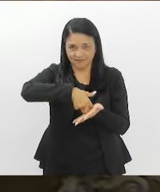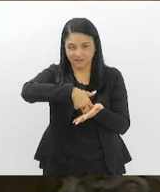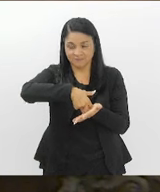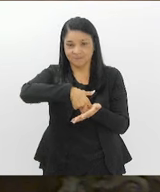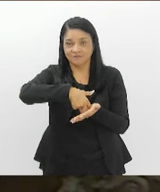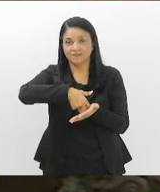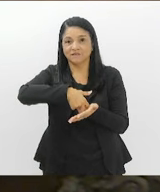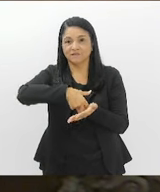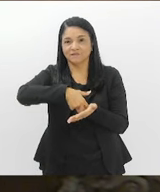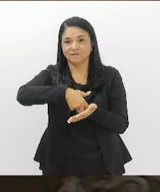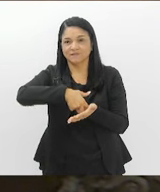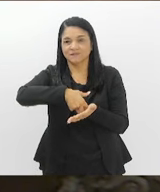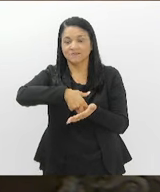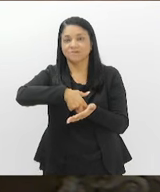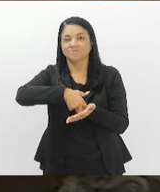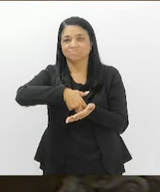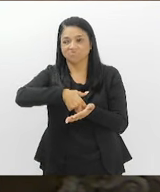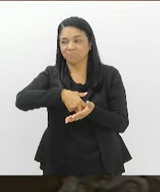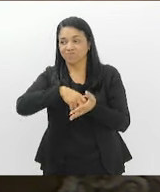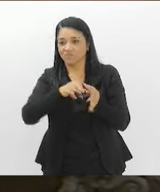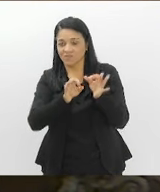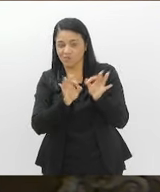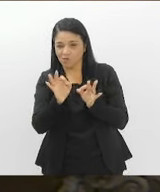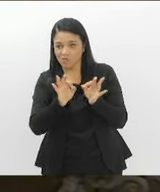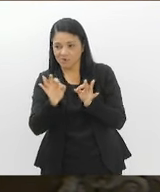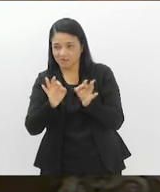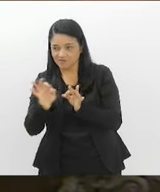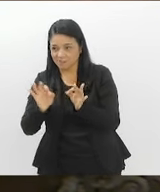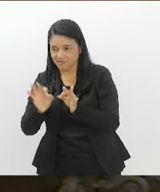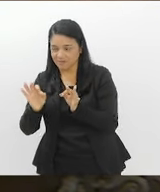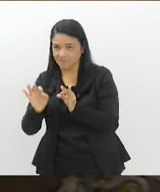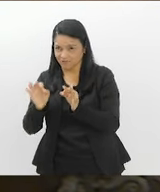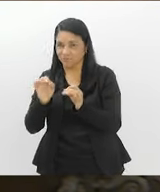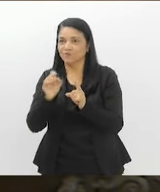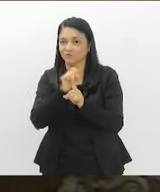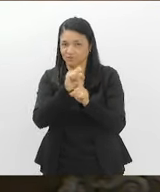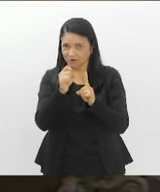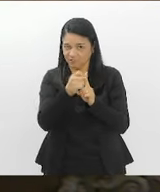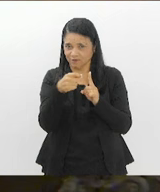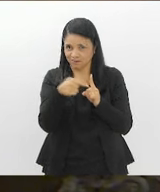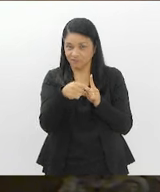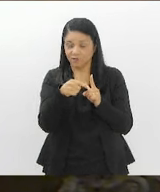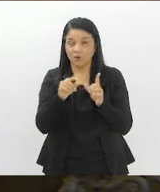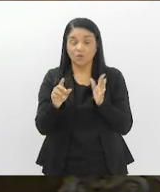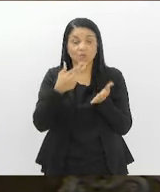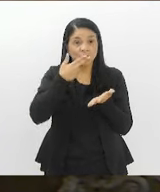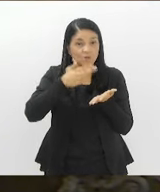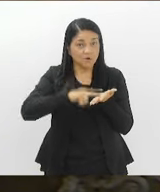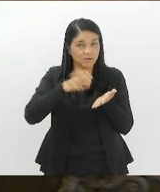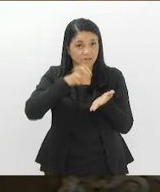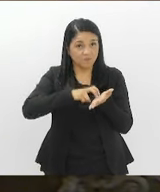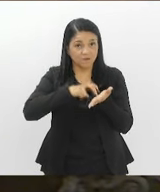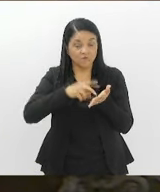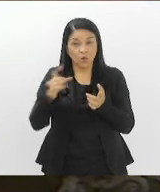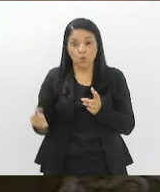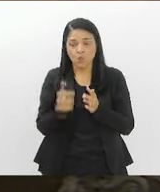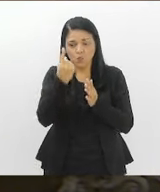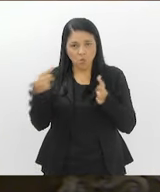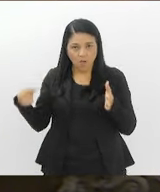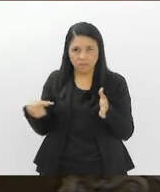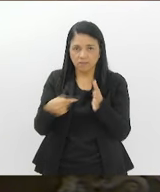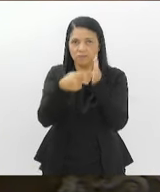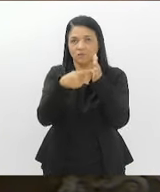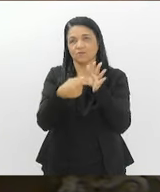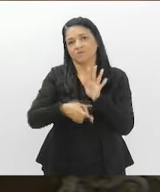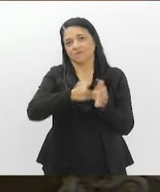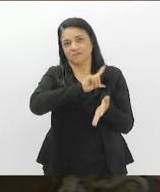reabilitava uma nefasta organização social. O Correio da Manhã foi o único jornal a denunciar, bem